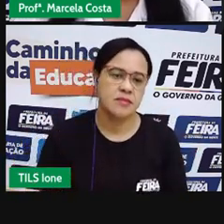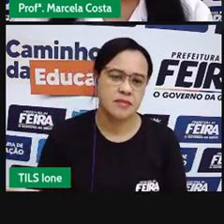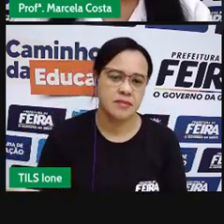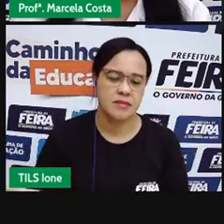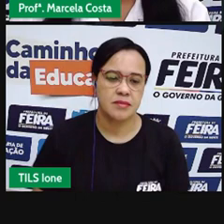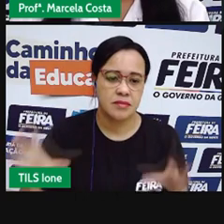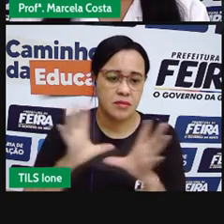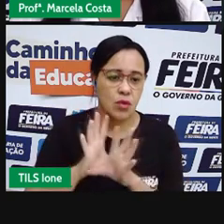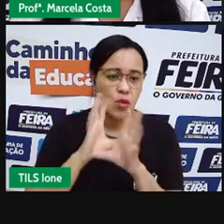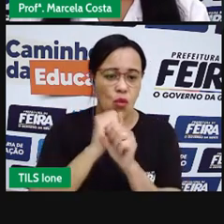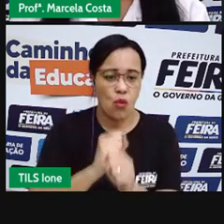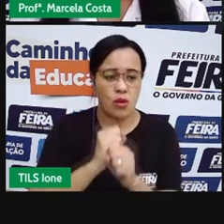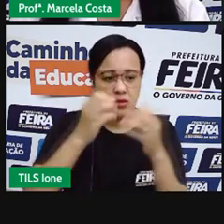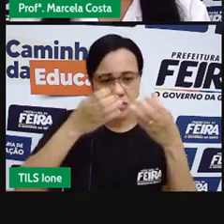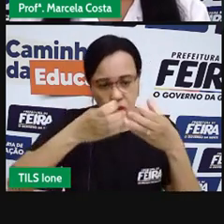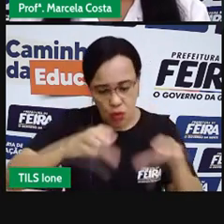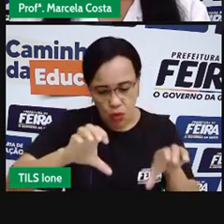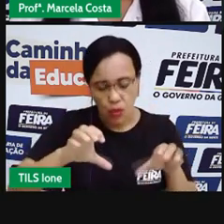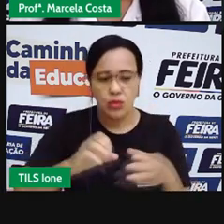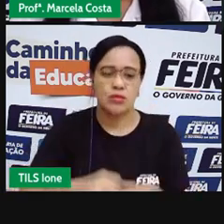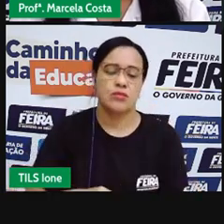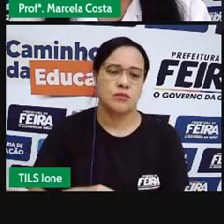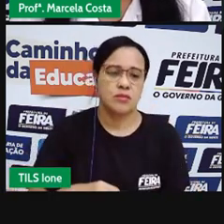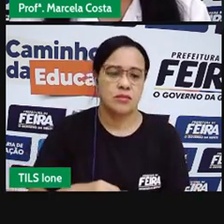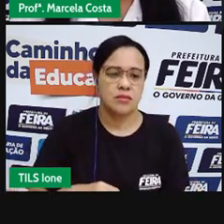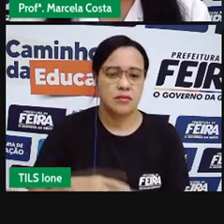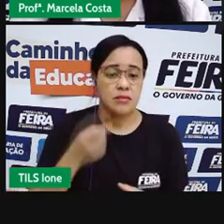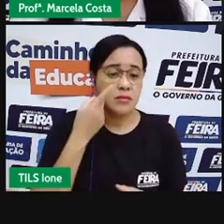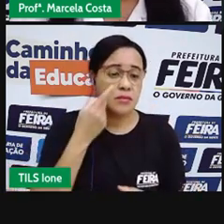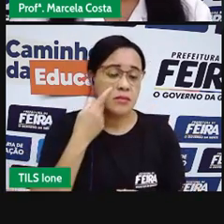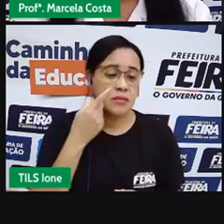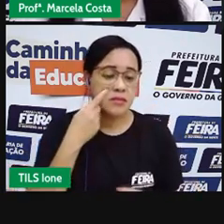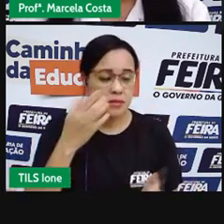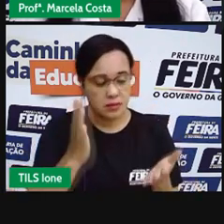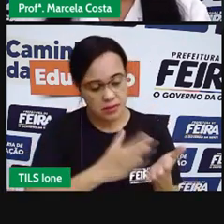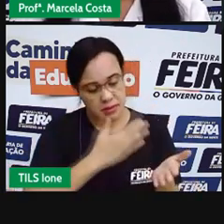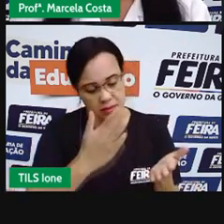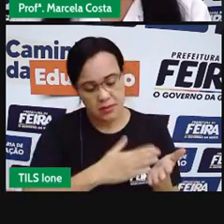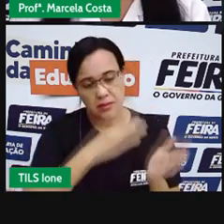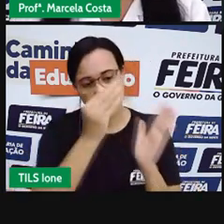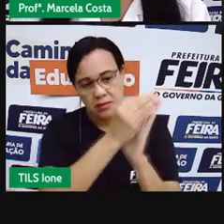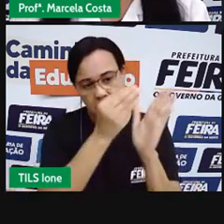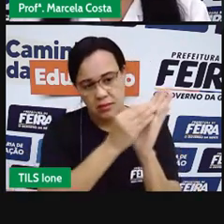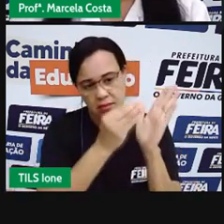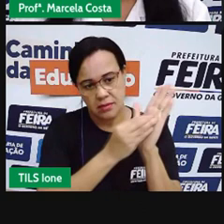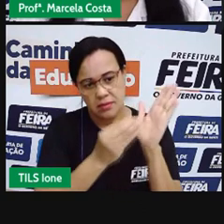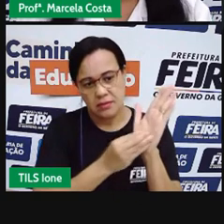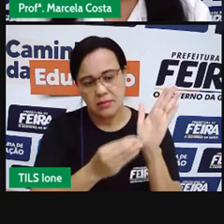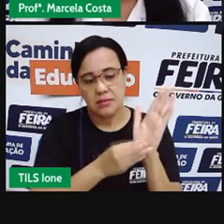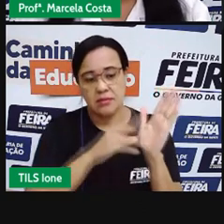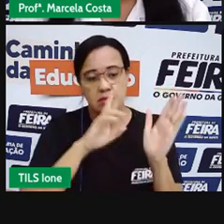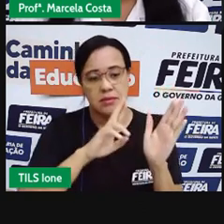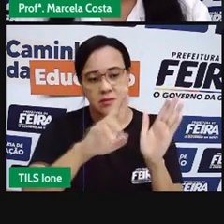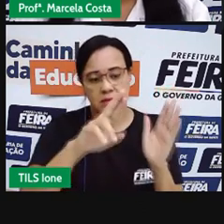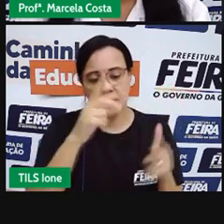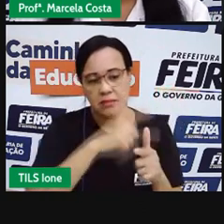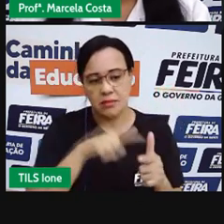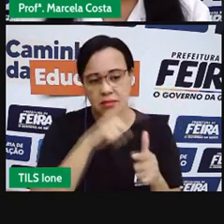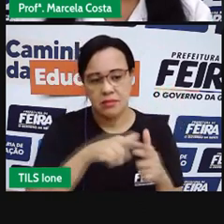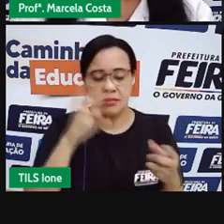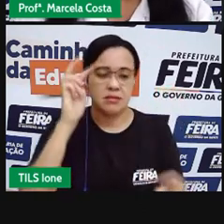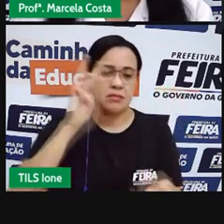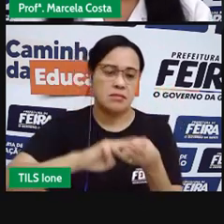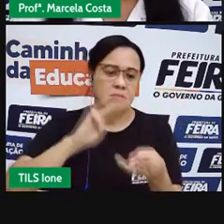quantidade de ovos, para que você tenha aí no seu caderno um registro da resolução de um problema